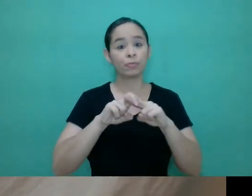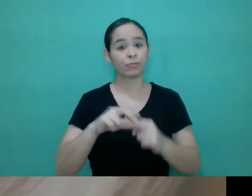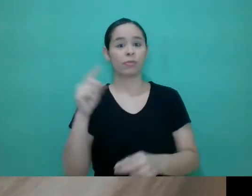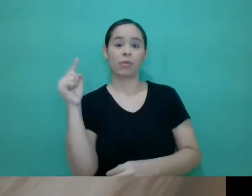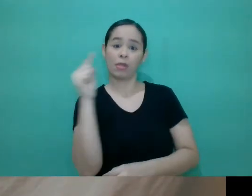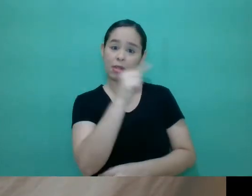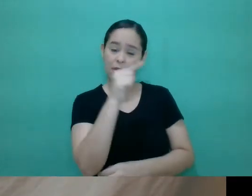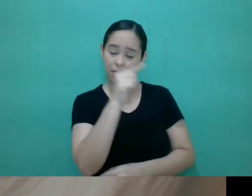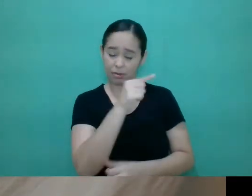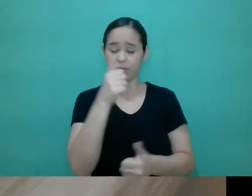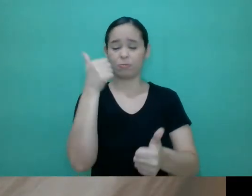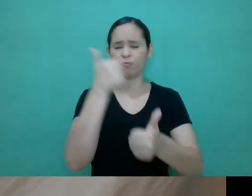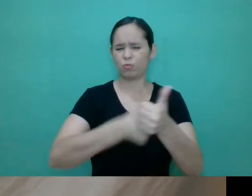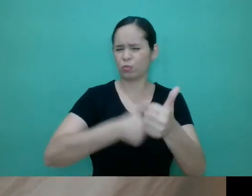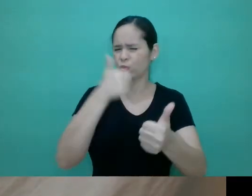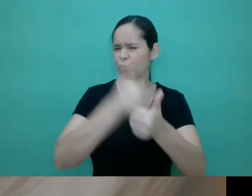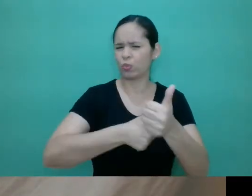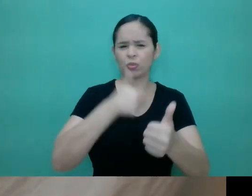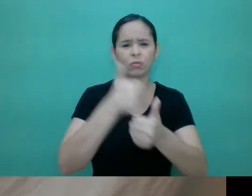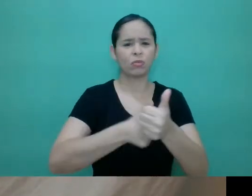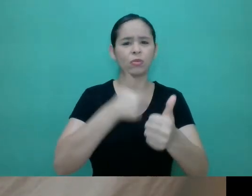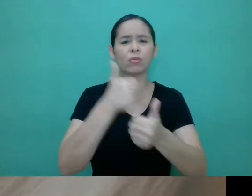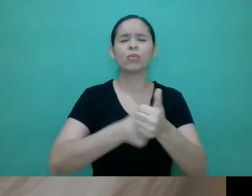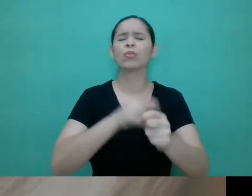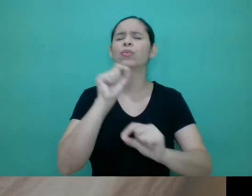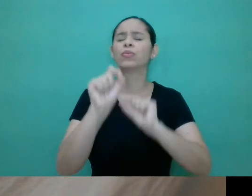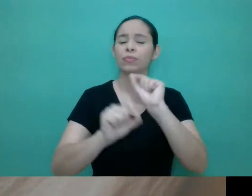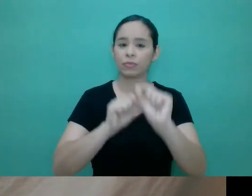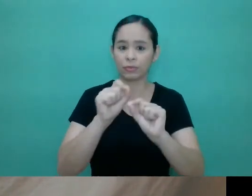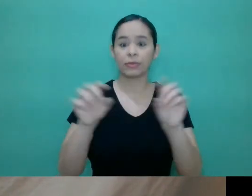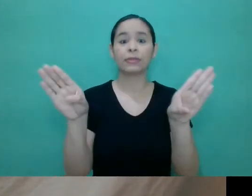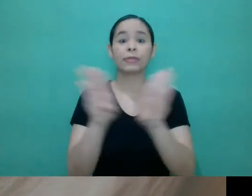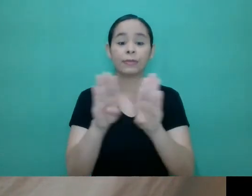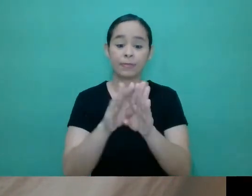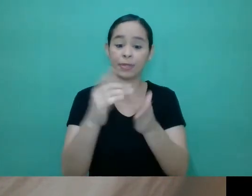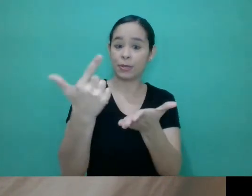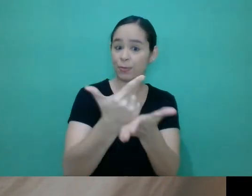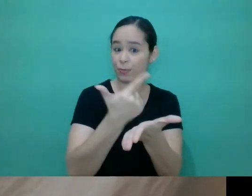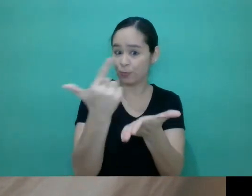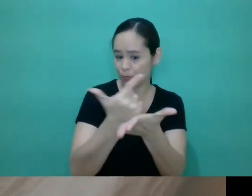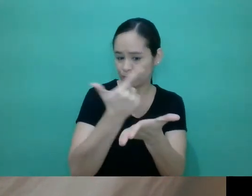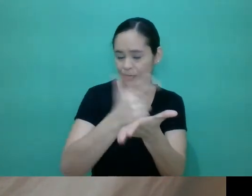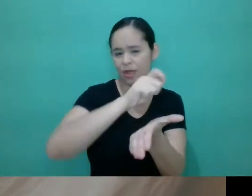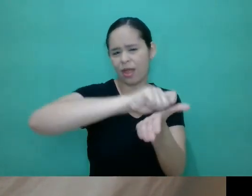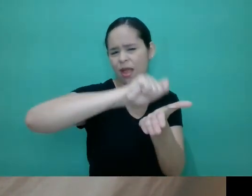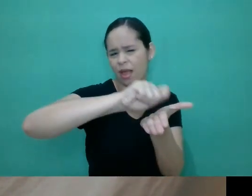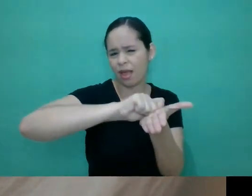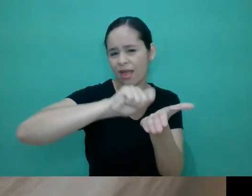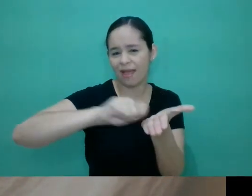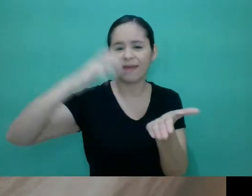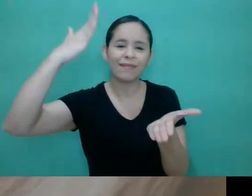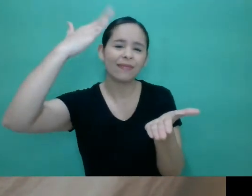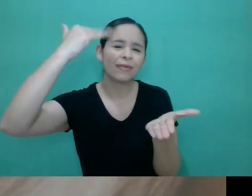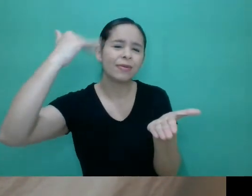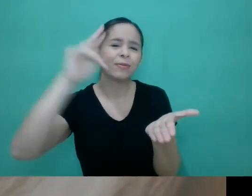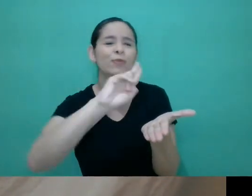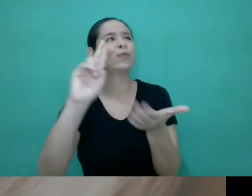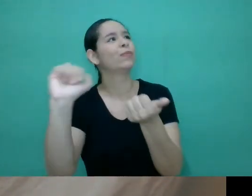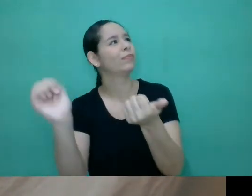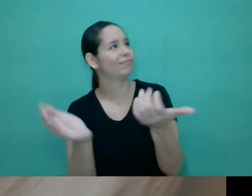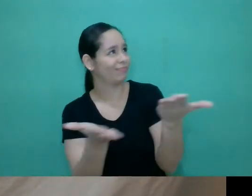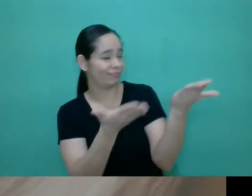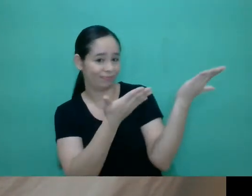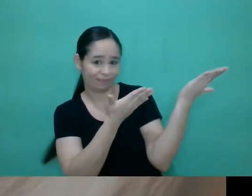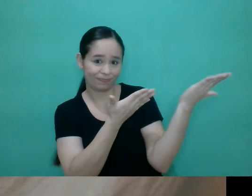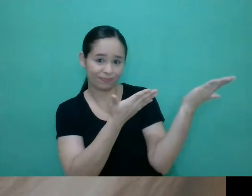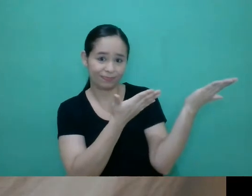ela vai fazer o prefácio, né, de um livro que ficou super famoso, que se chama O Caso